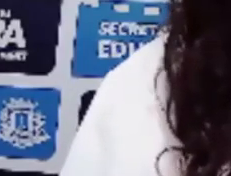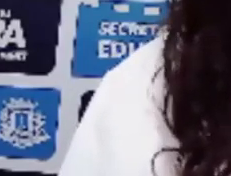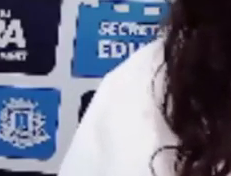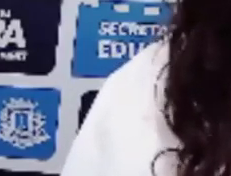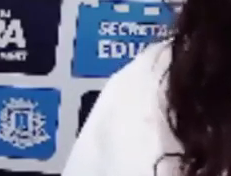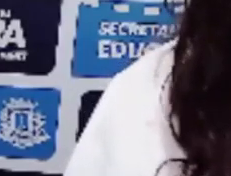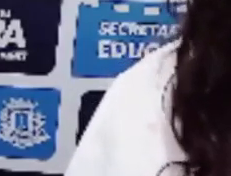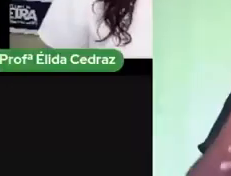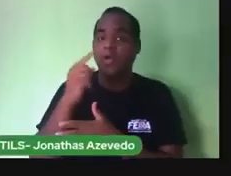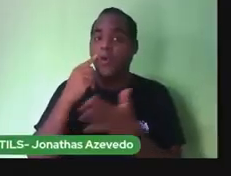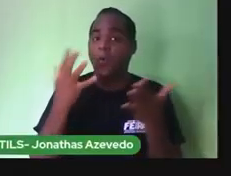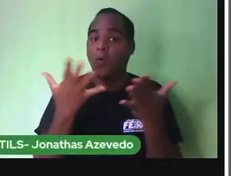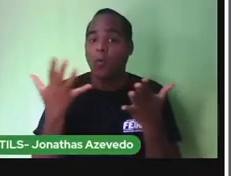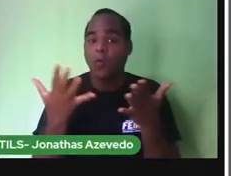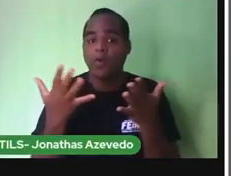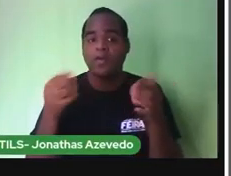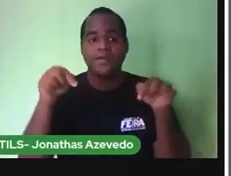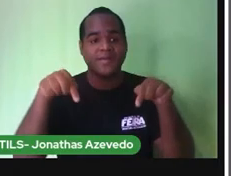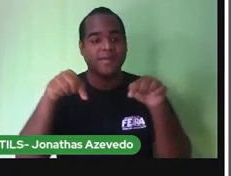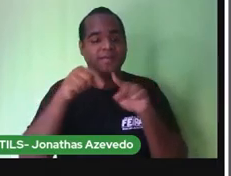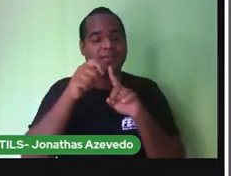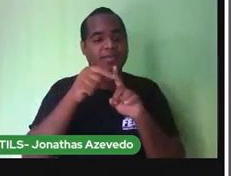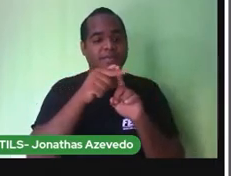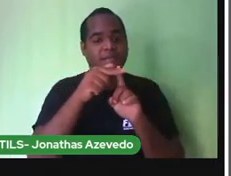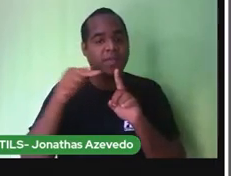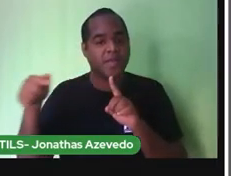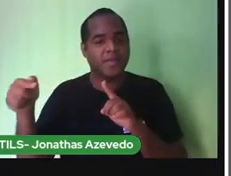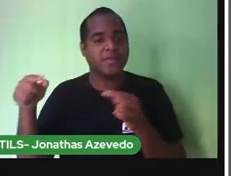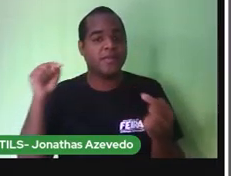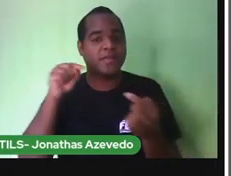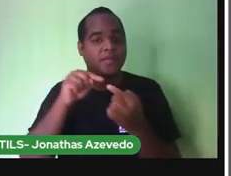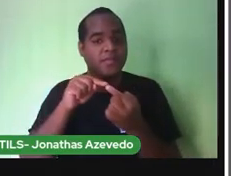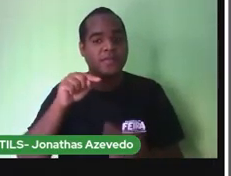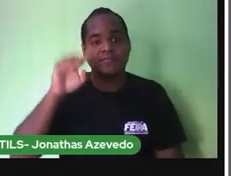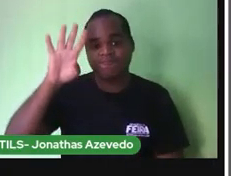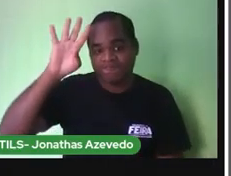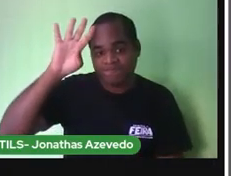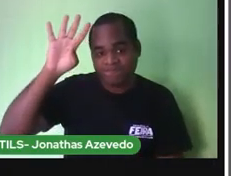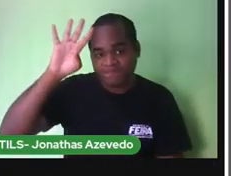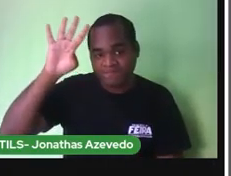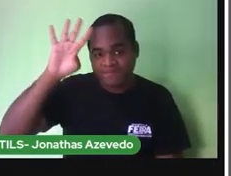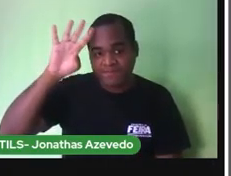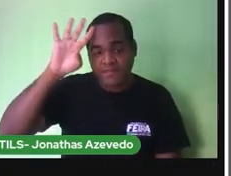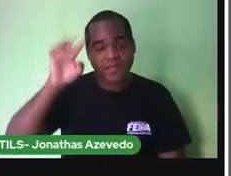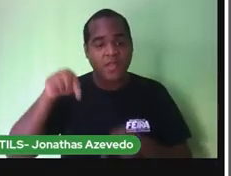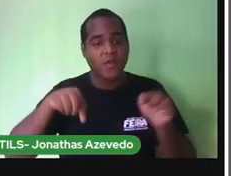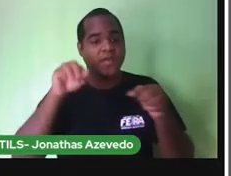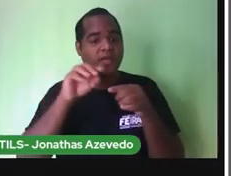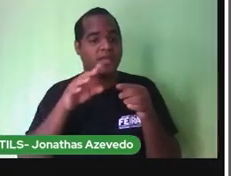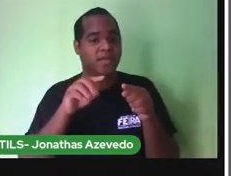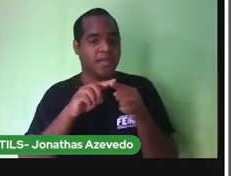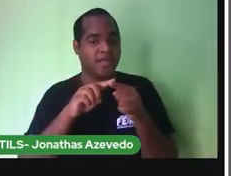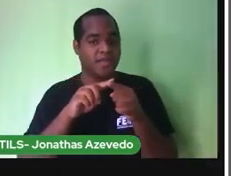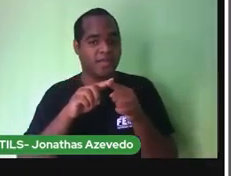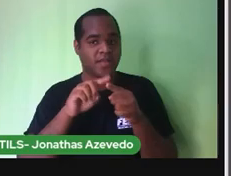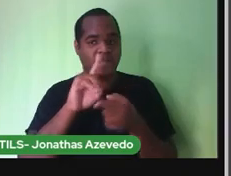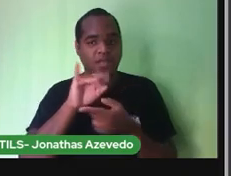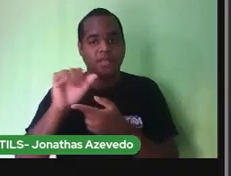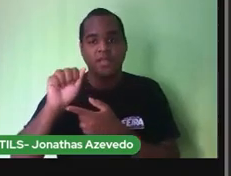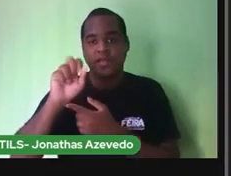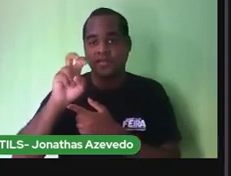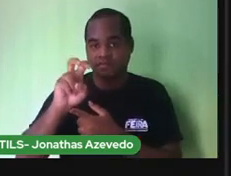hoje o dia da semana é quarta-feira EA da radia